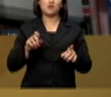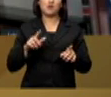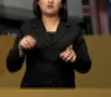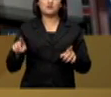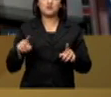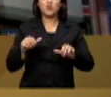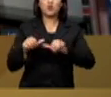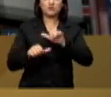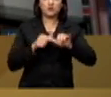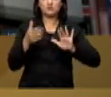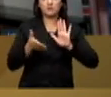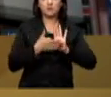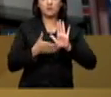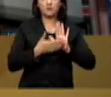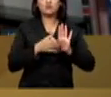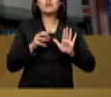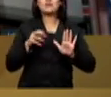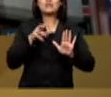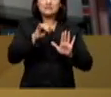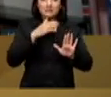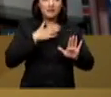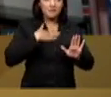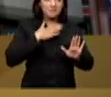que eu fiz, acaso vitoriosa